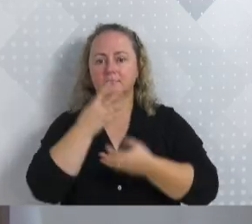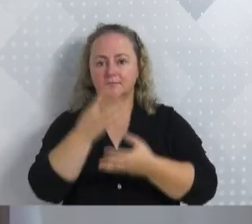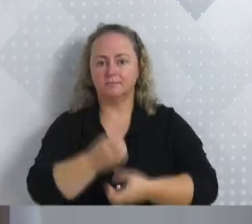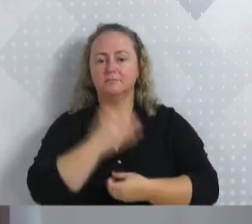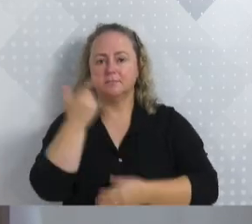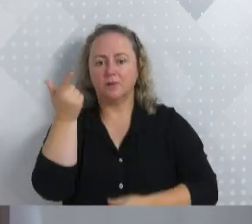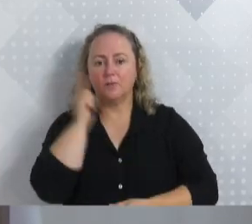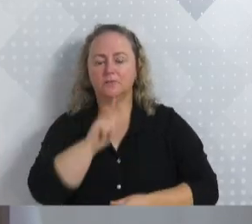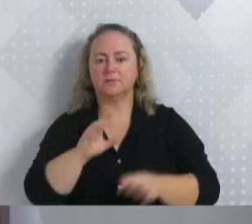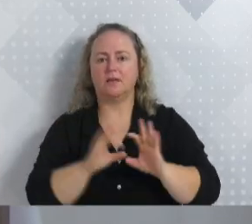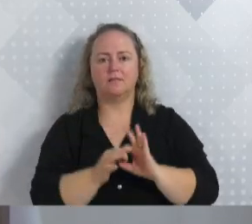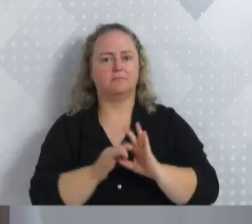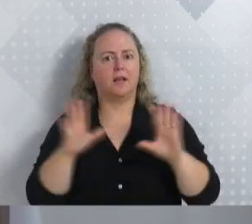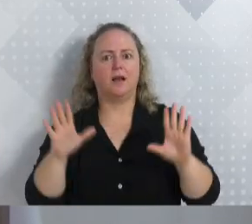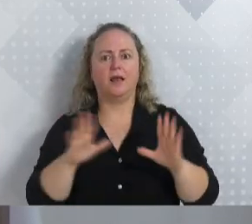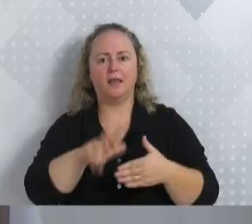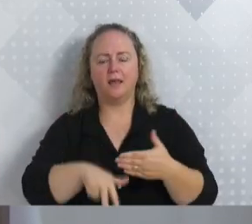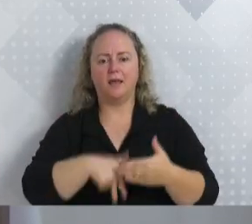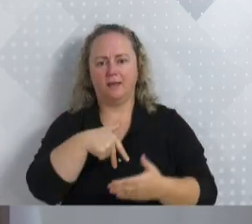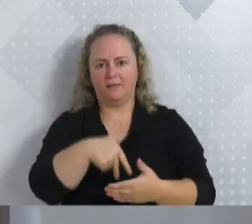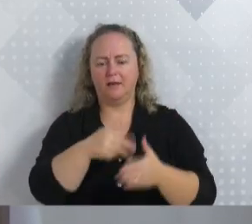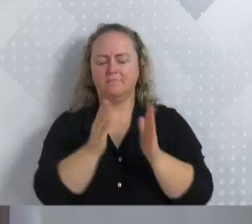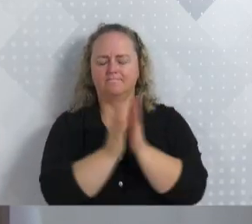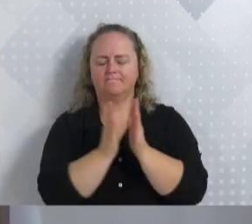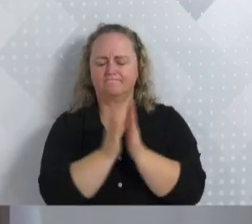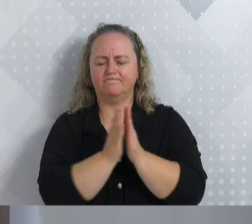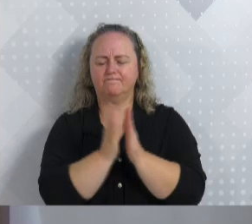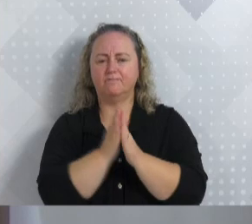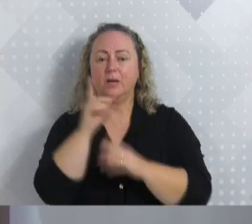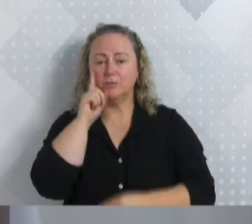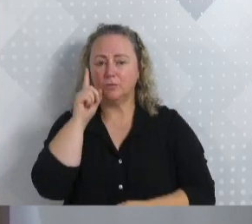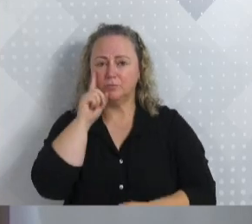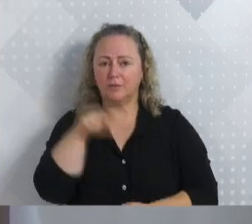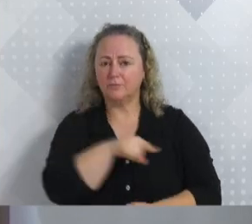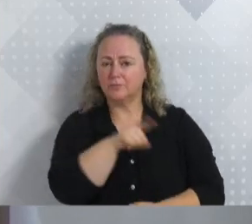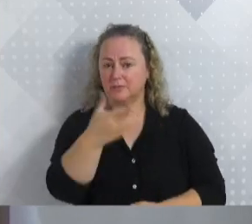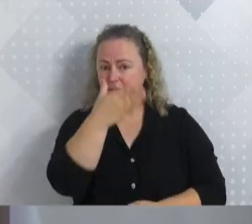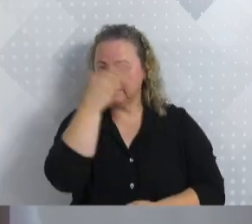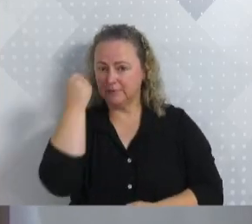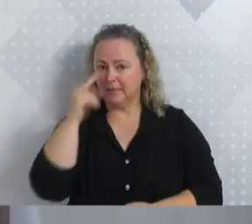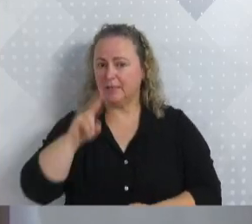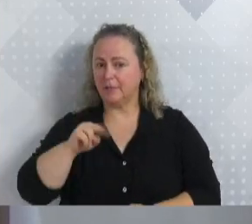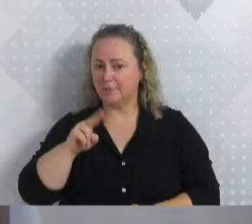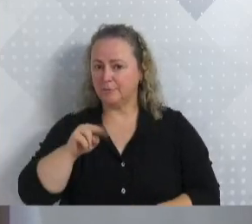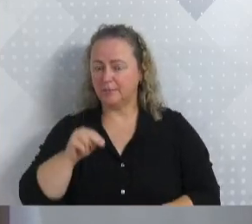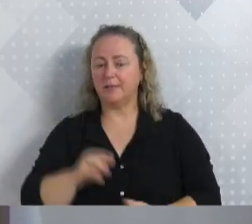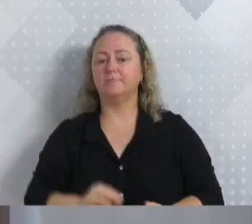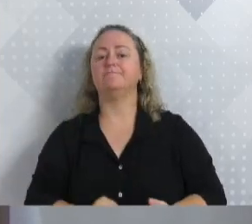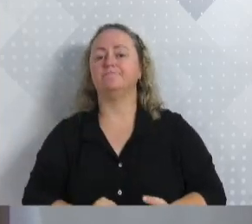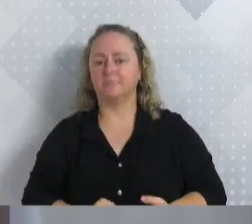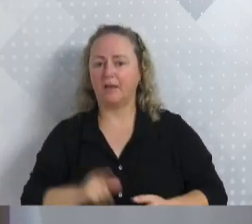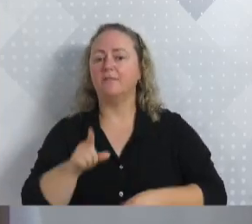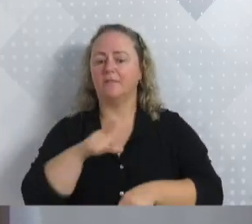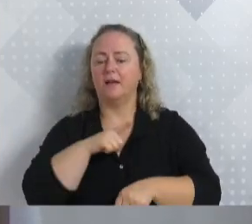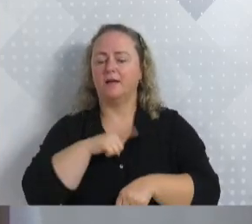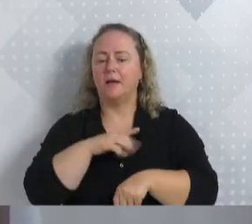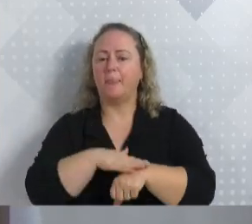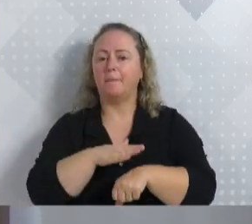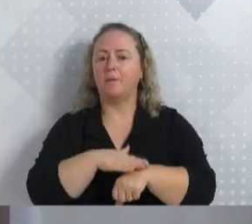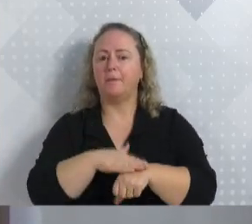penso nessa tribuna, e rezo todos os dias para que os senhores não se esqueçam disso, porque chegará o dia que essa Câmara aqui